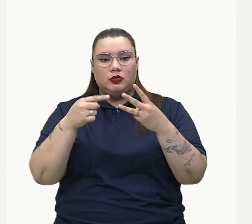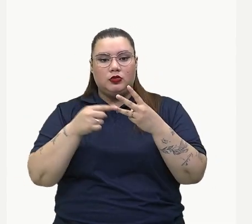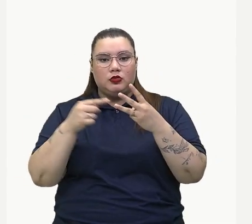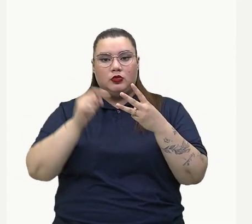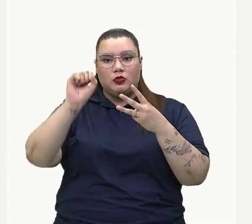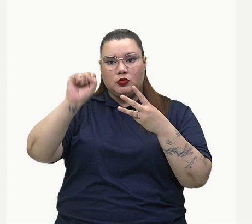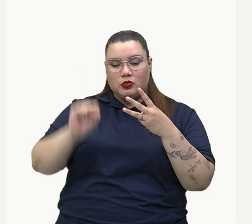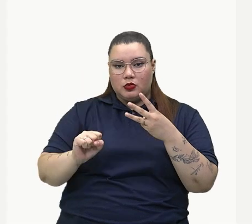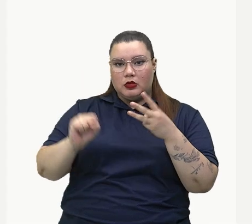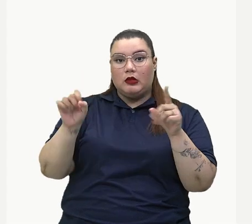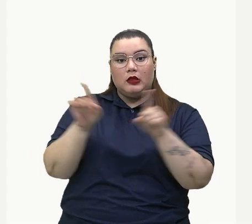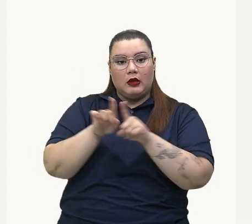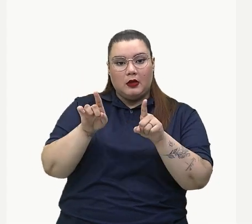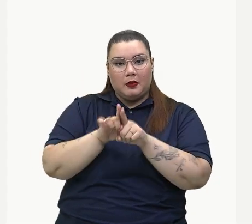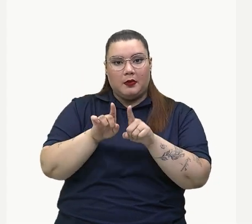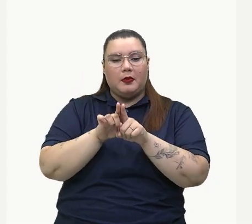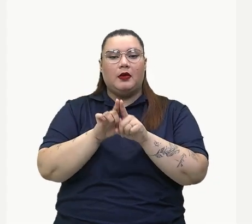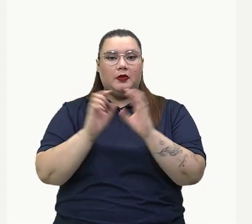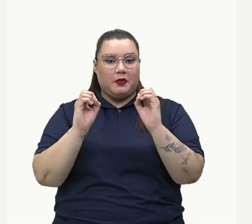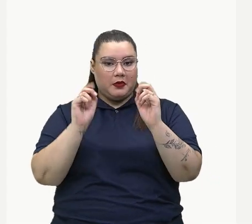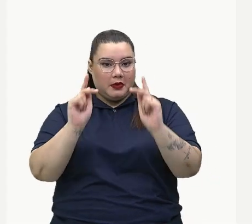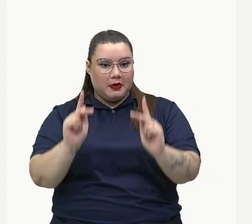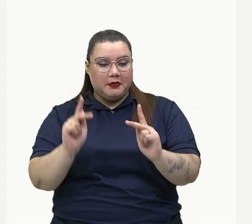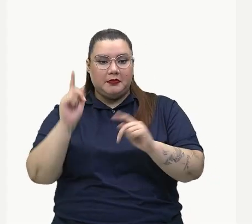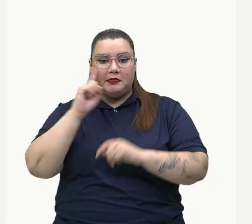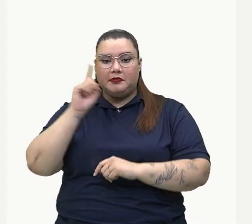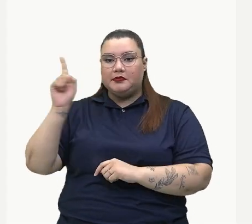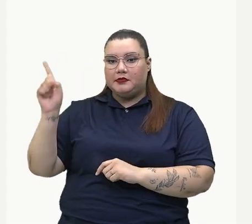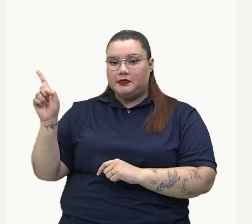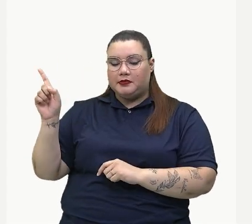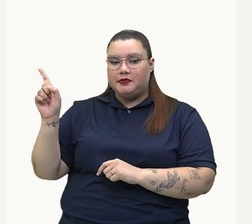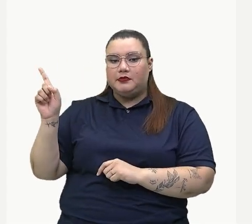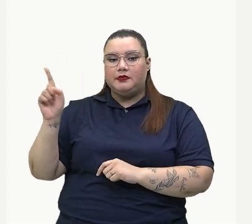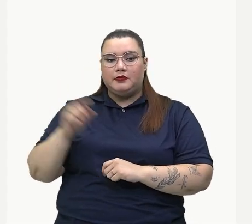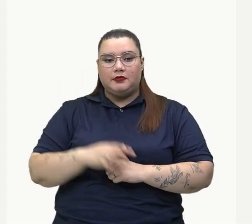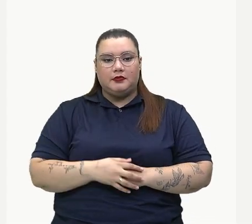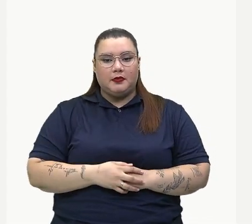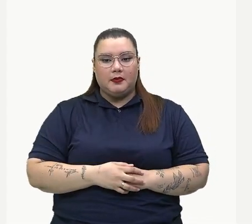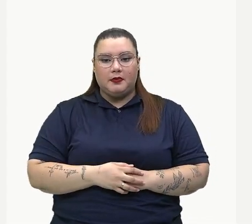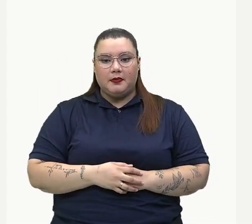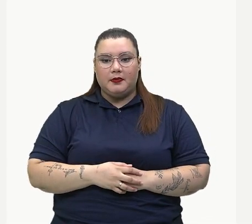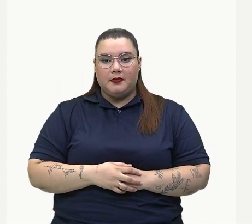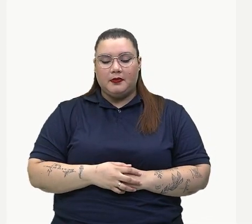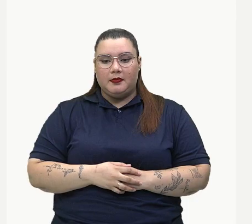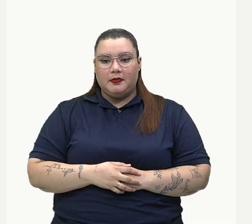marginal sul-amazônica. As áreas que estão